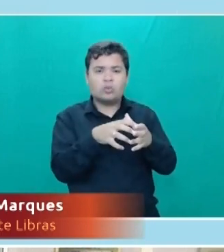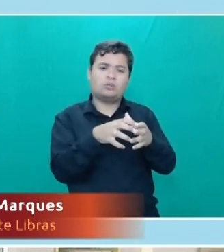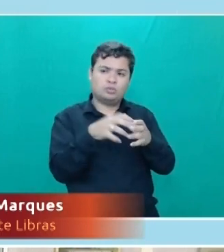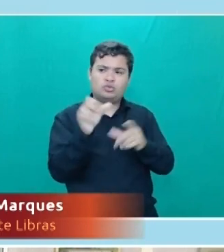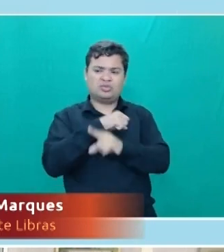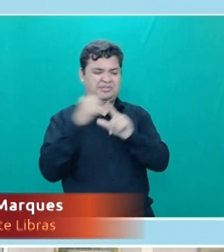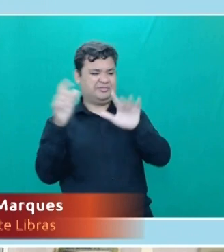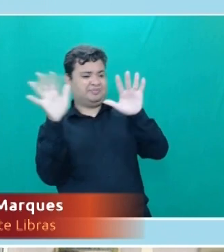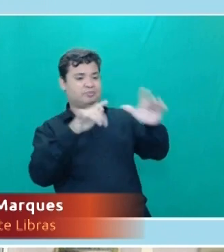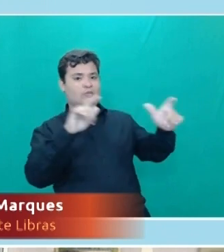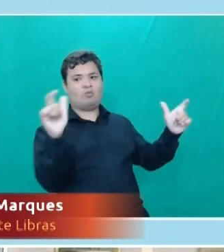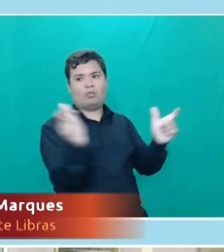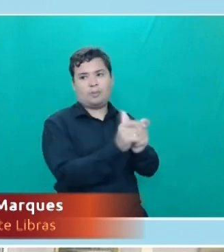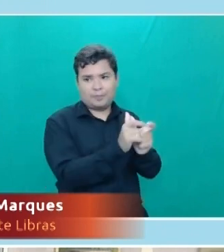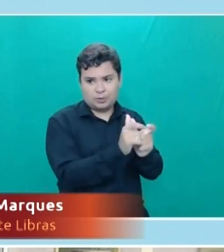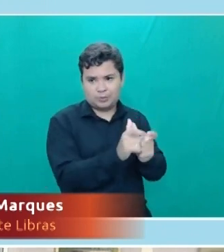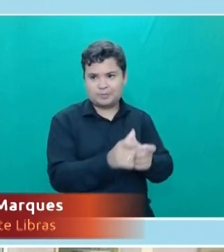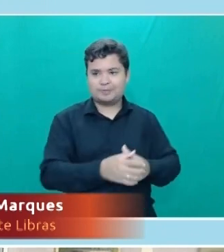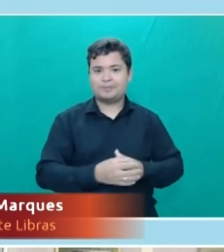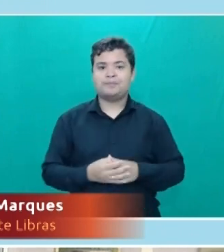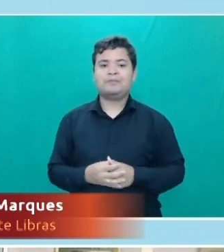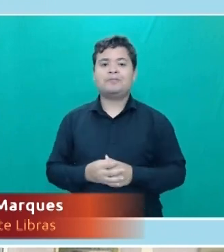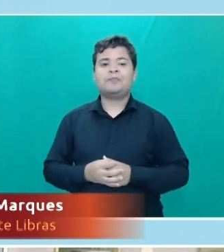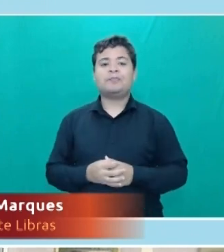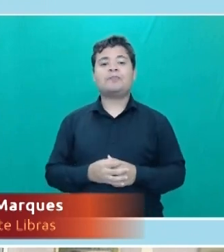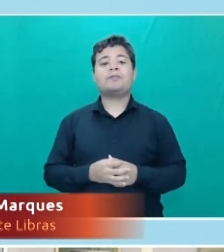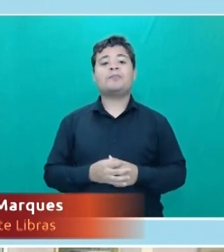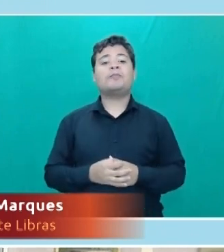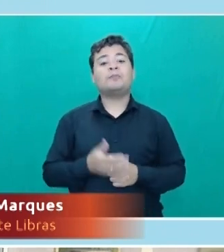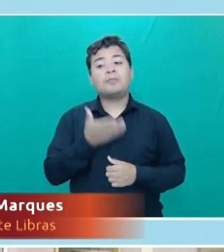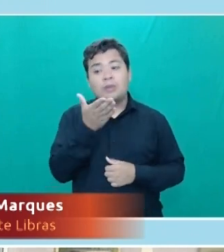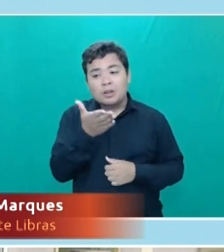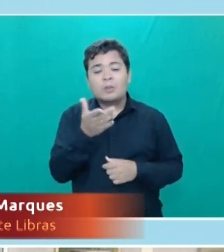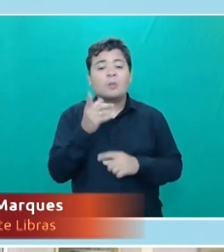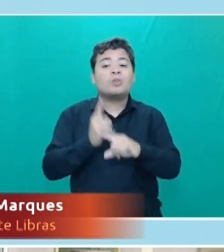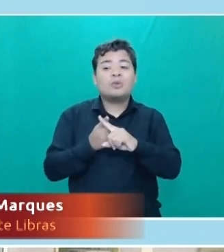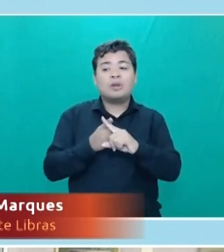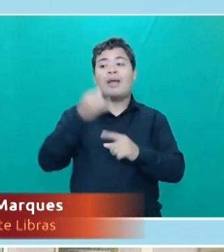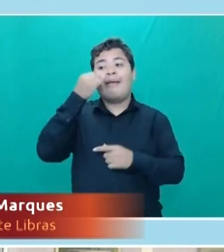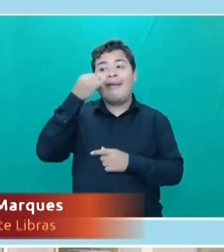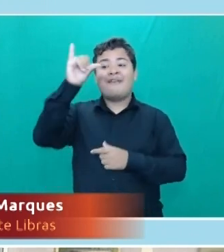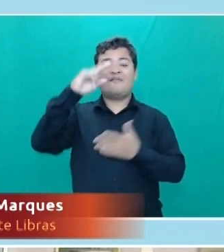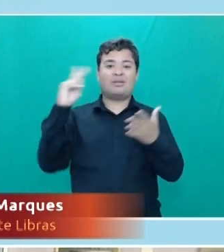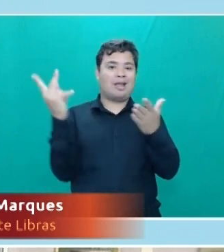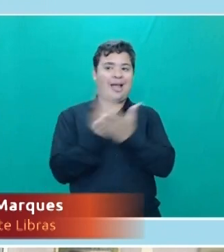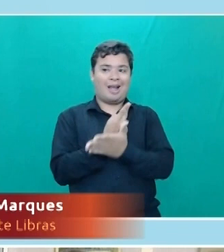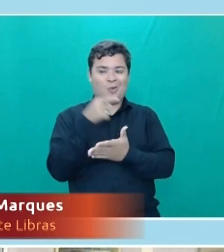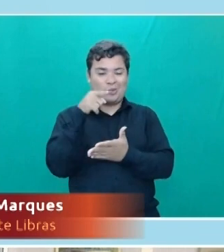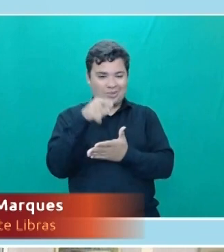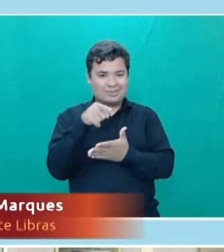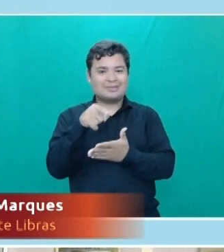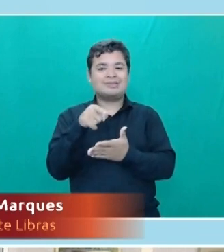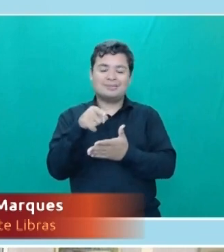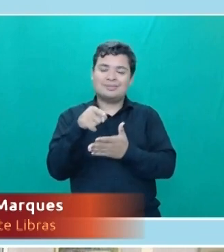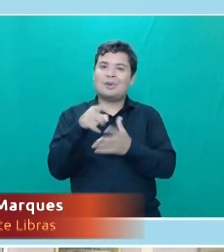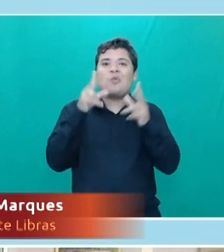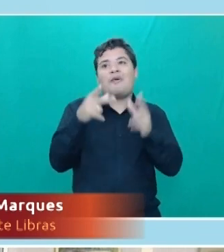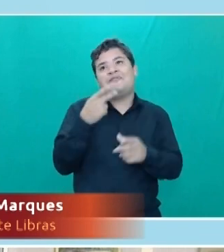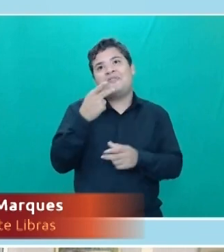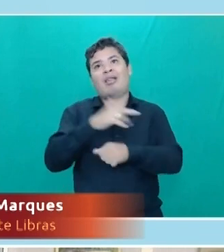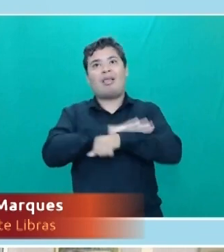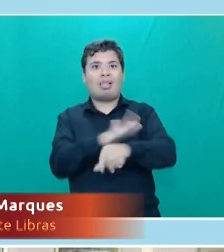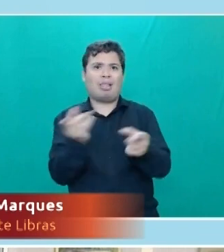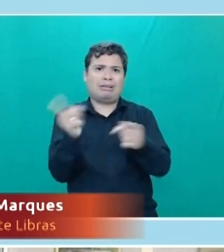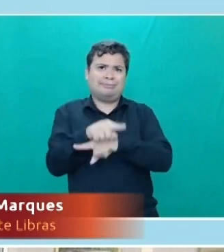minoritários, né? Então, essa é uma forma da gente evitar interpretações equivocadas e a perpetuação do racismo